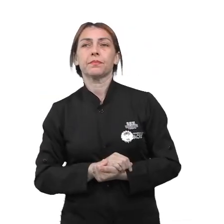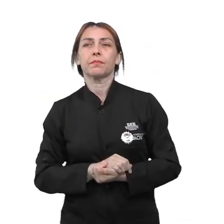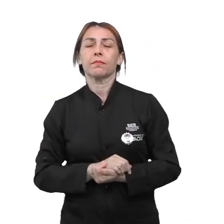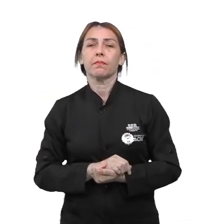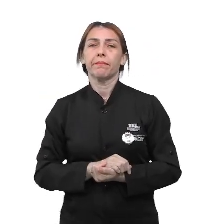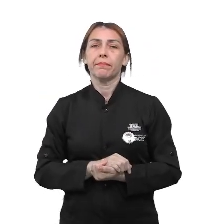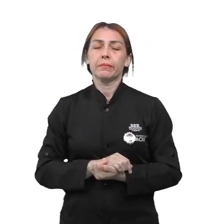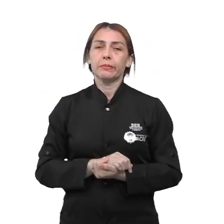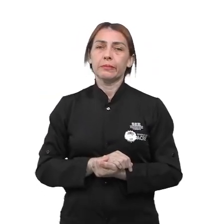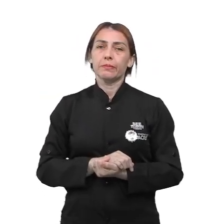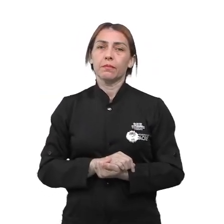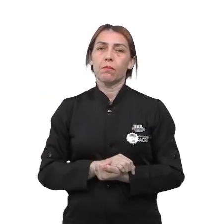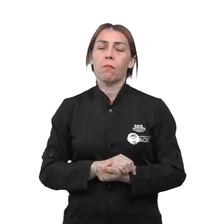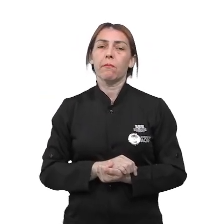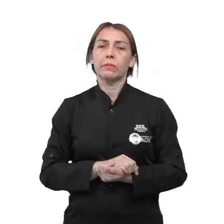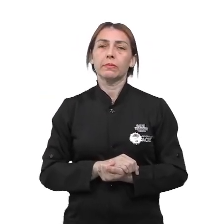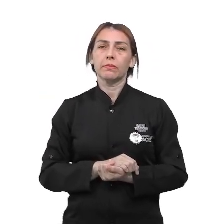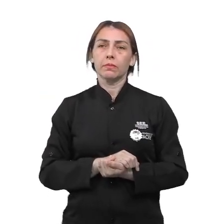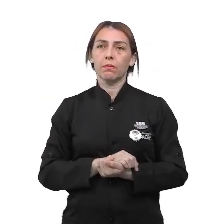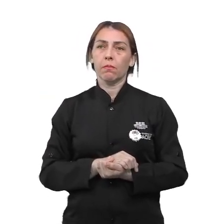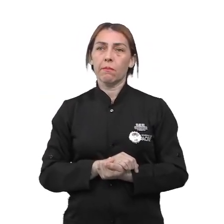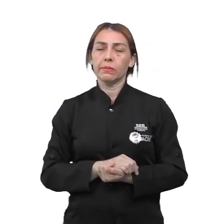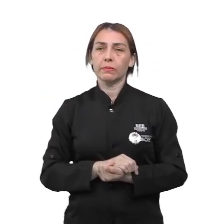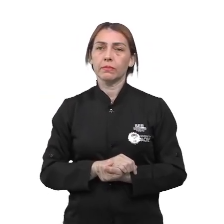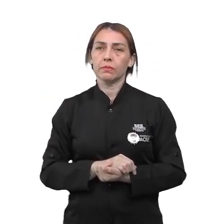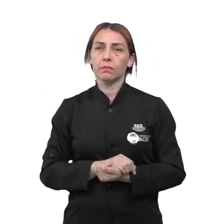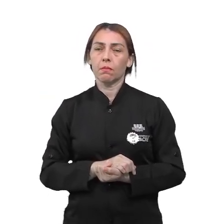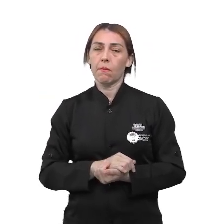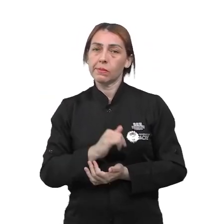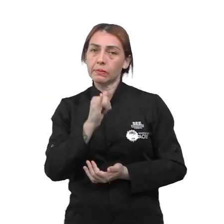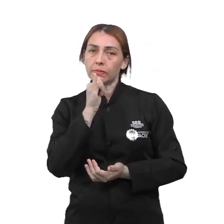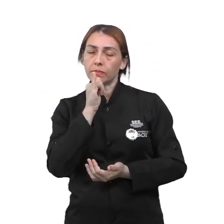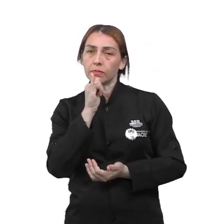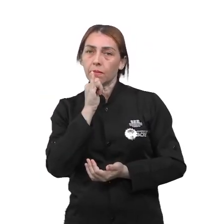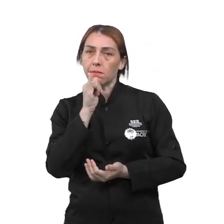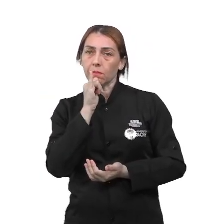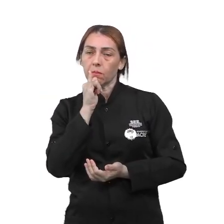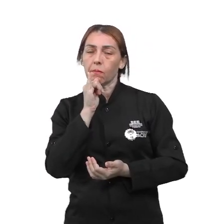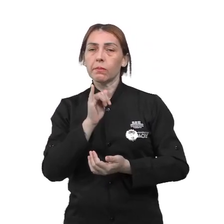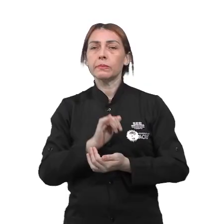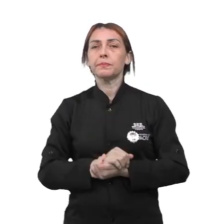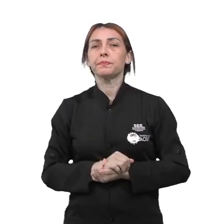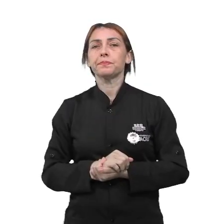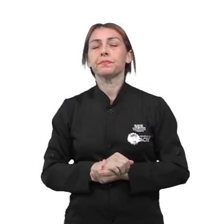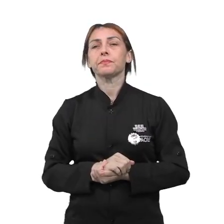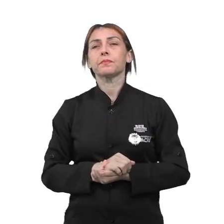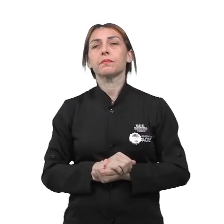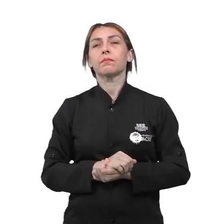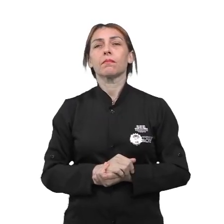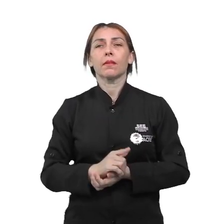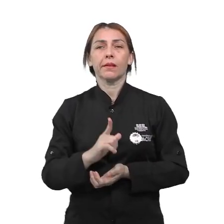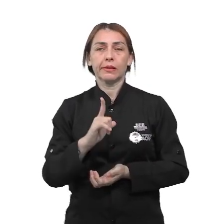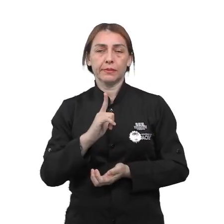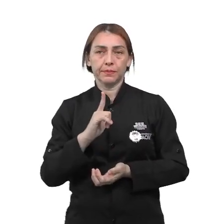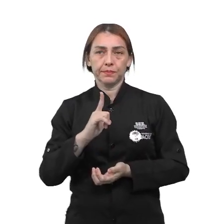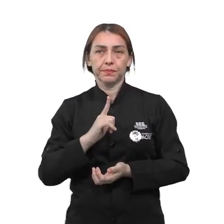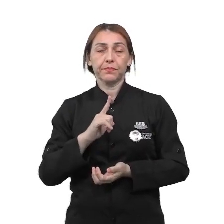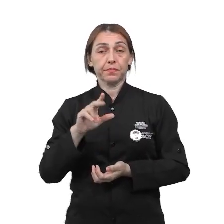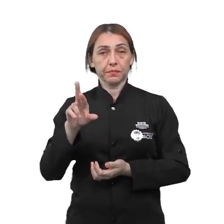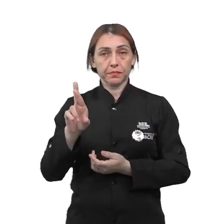ó, vezes a altura da figura. Vamos usar uma aplicação, um exemplozinho, ó, para a gente trabalhar? Olha a figura. Eu tenho como